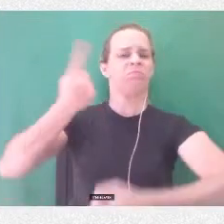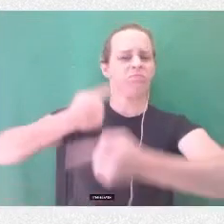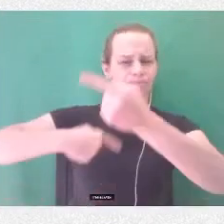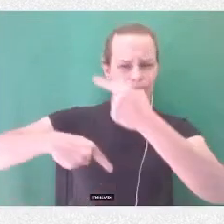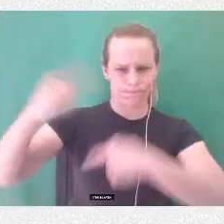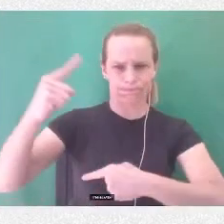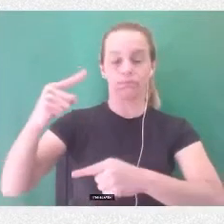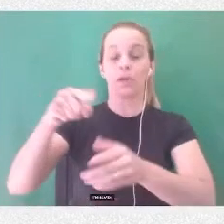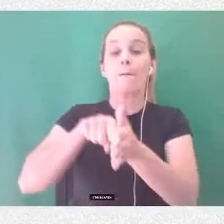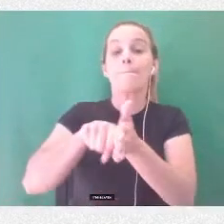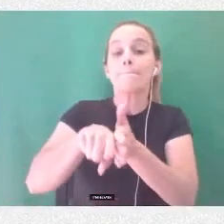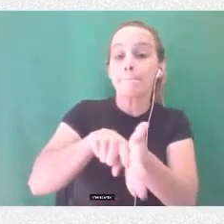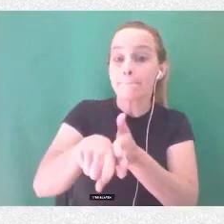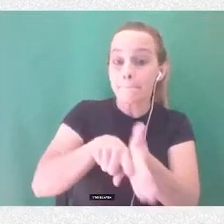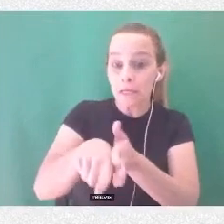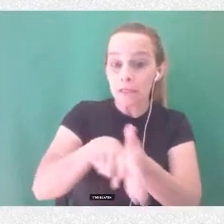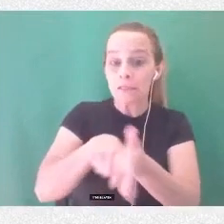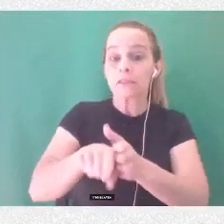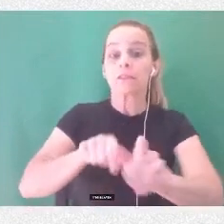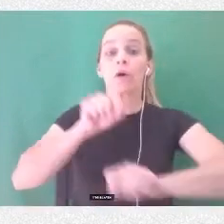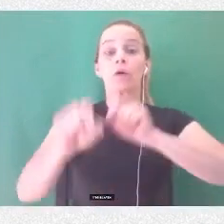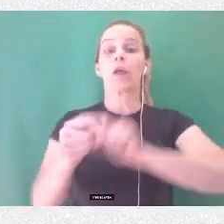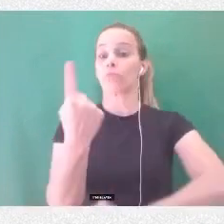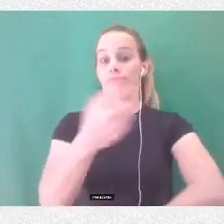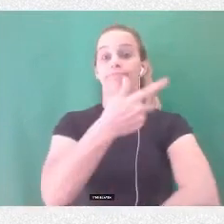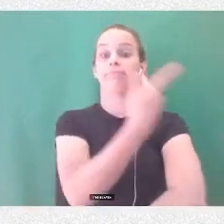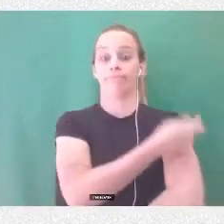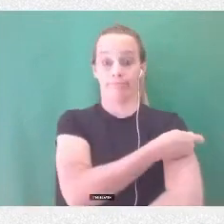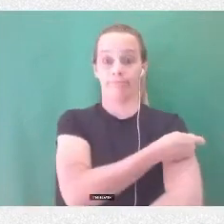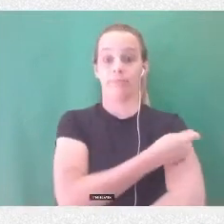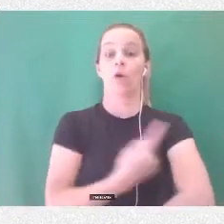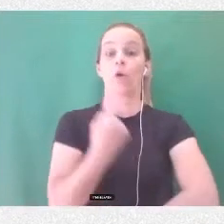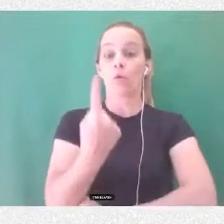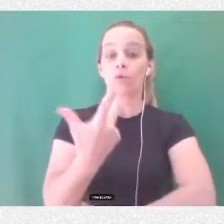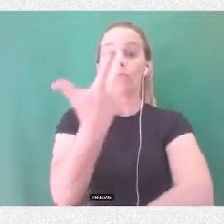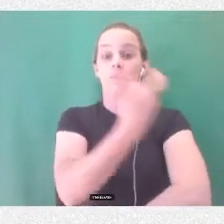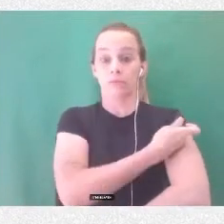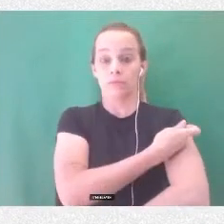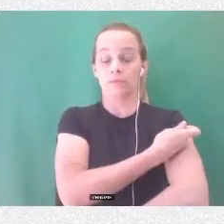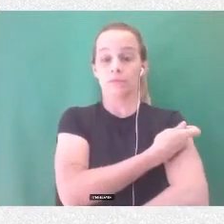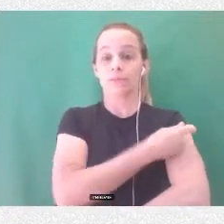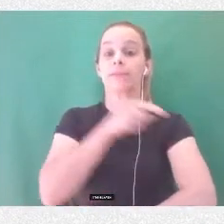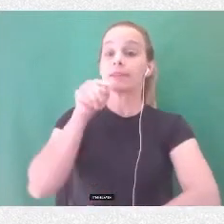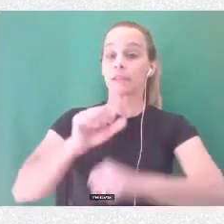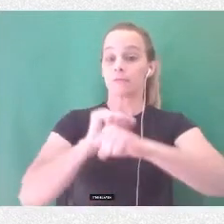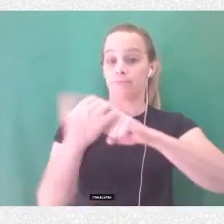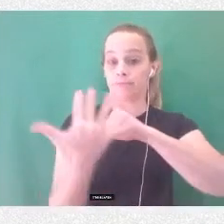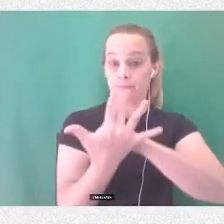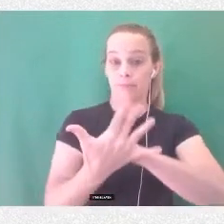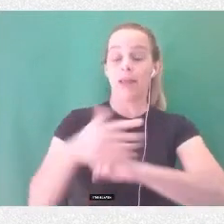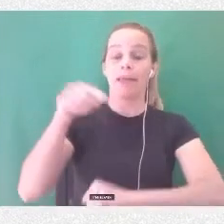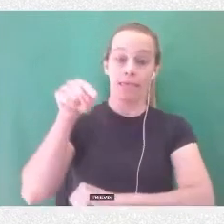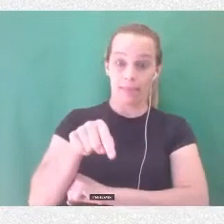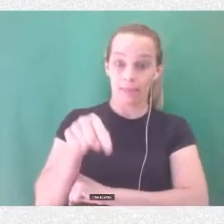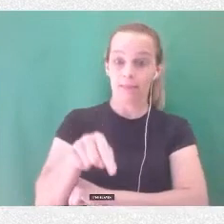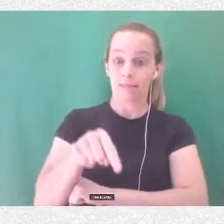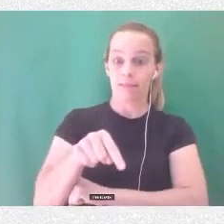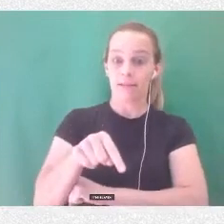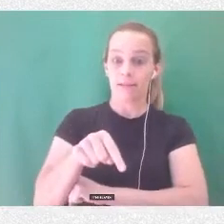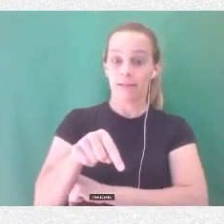as pesquisas para uma vacina. Uma vacina contra a Covid-19, que aqui no nosso caso está na